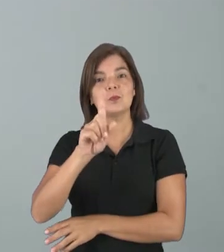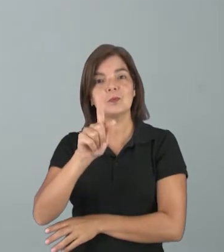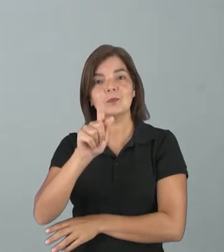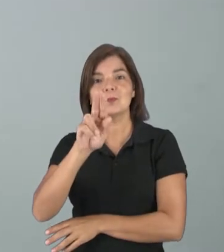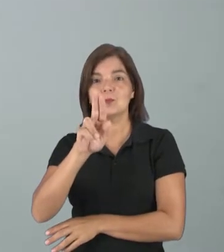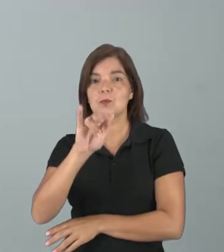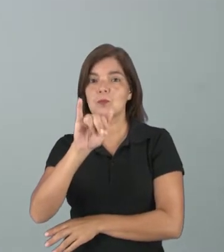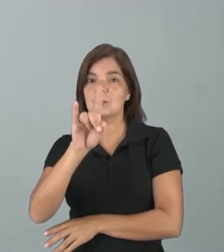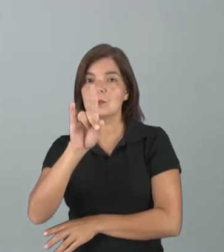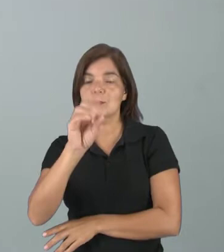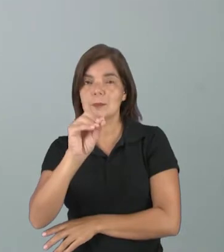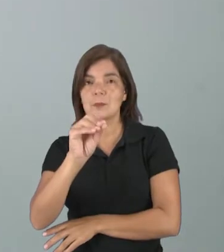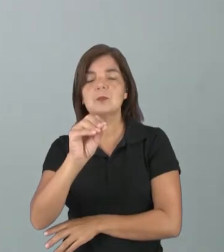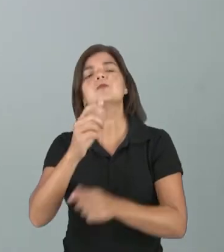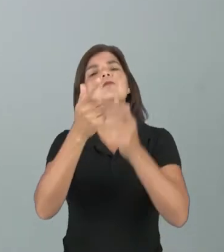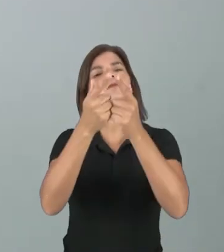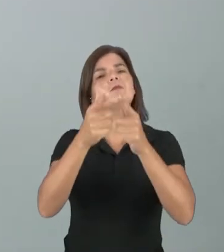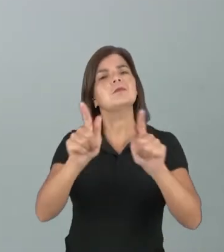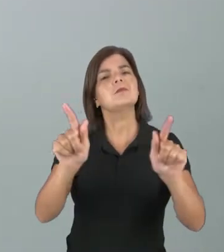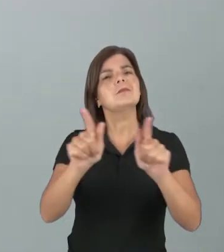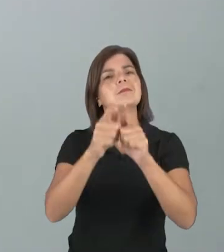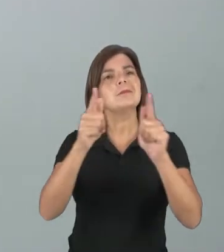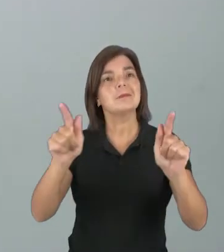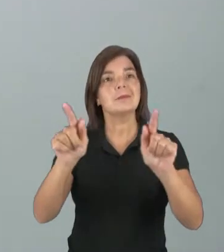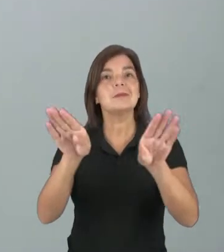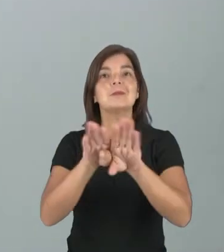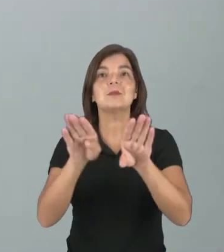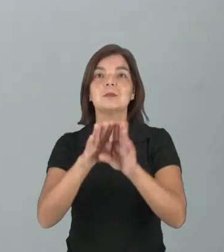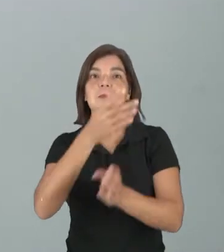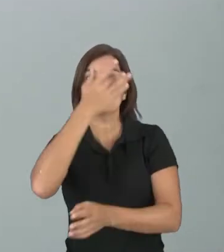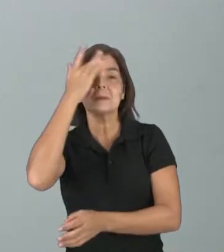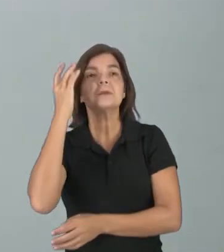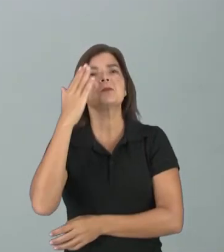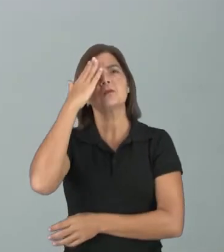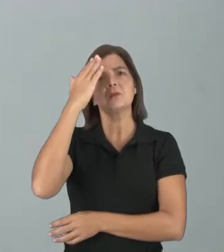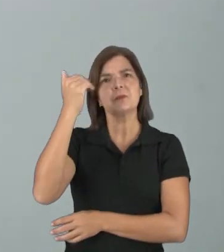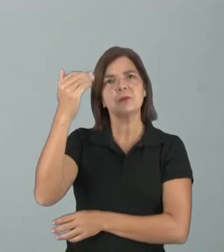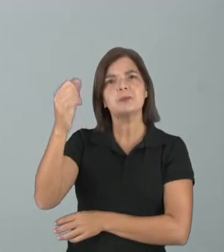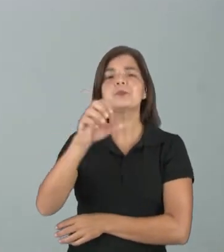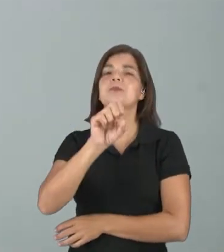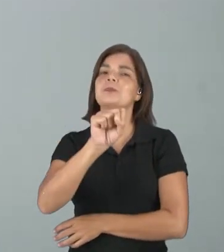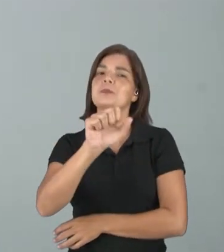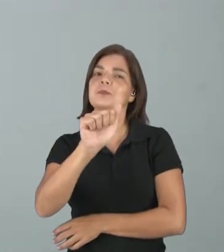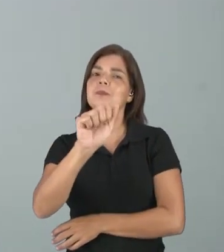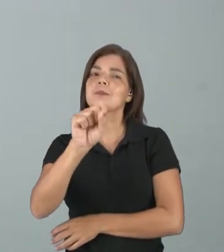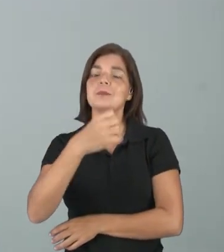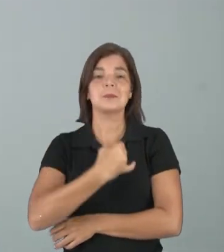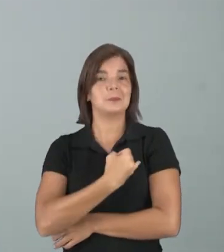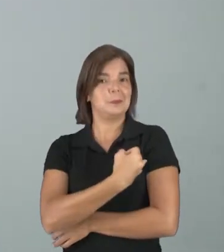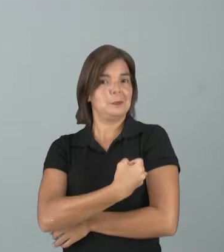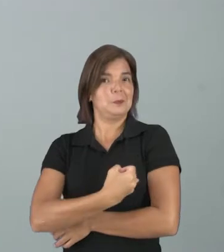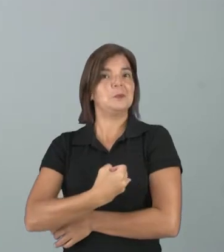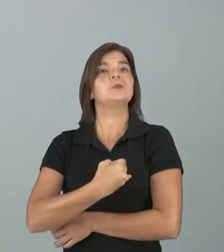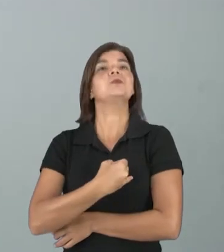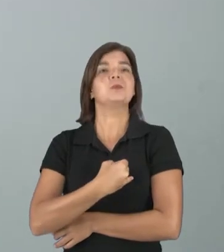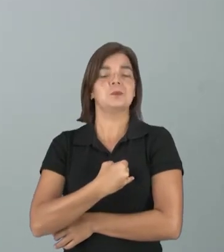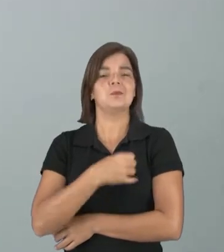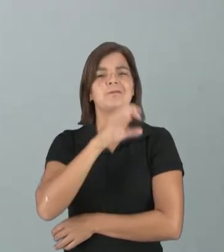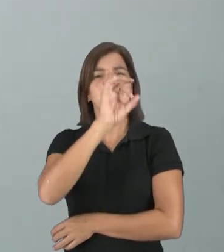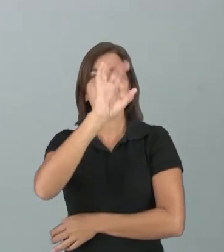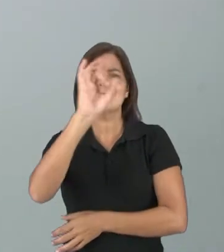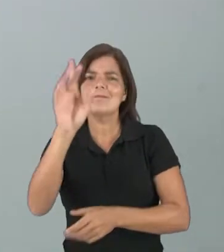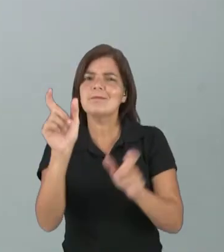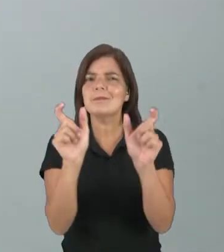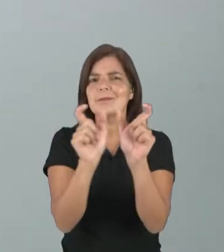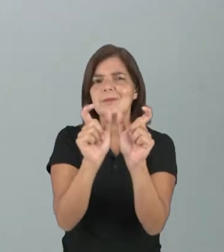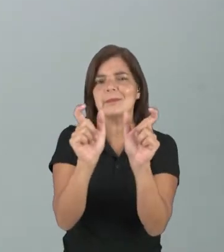Guido d'arezzo fez um hino em homenagem a São João Batista e cada sílaba no começo de cada